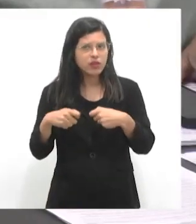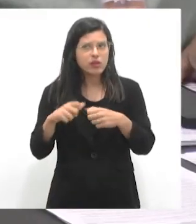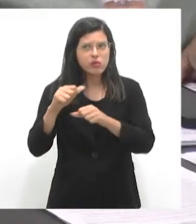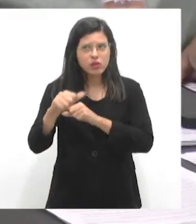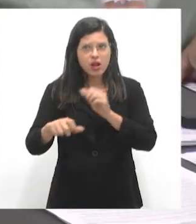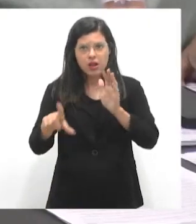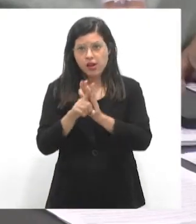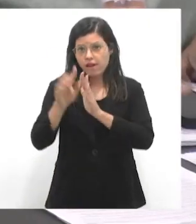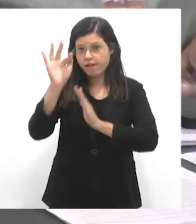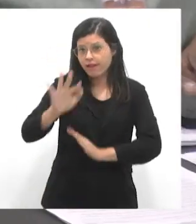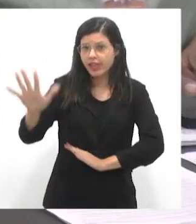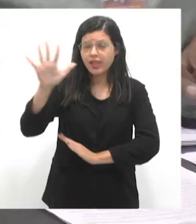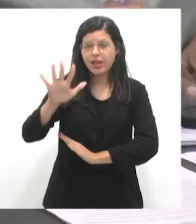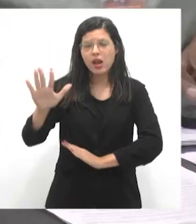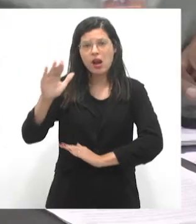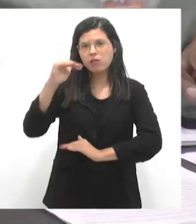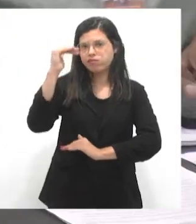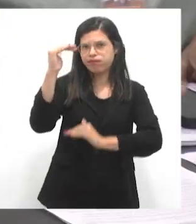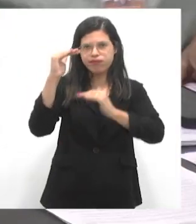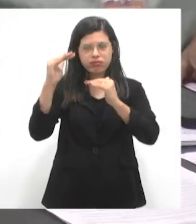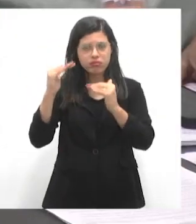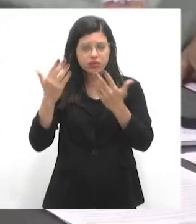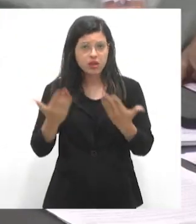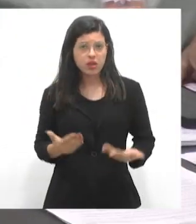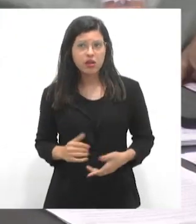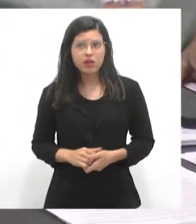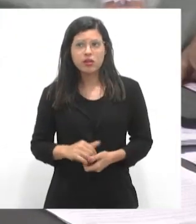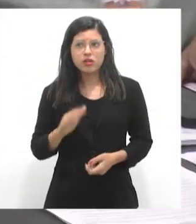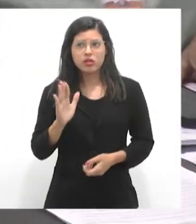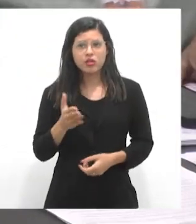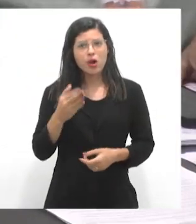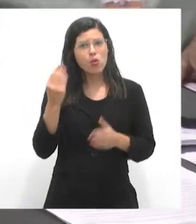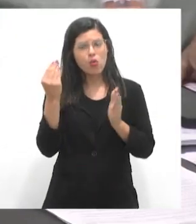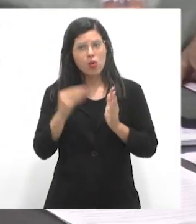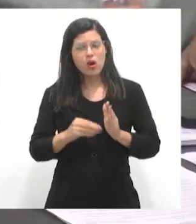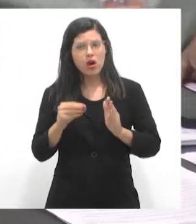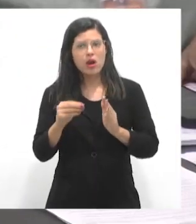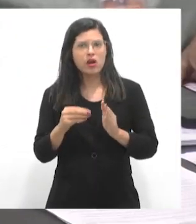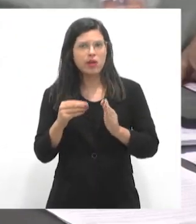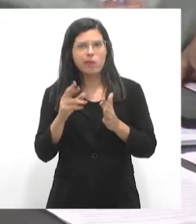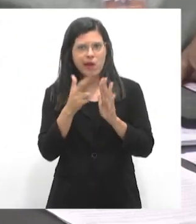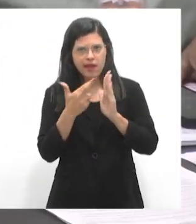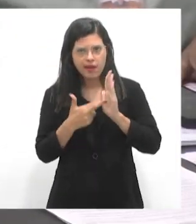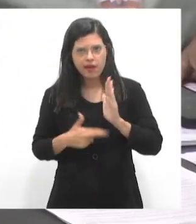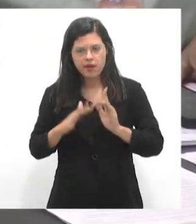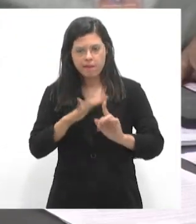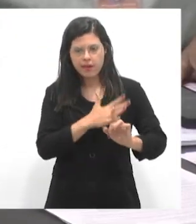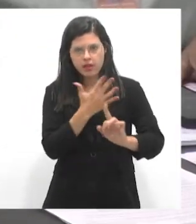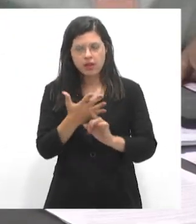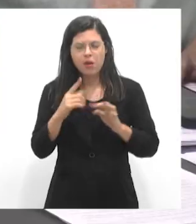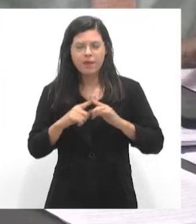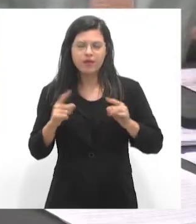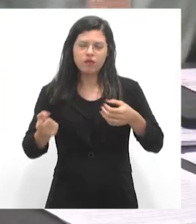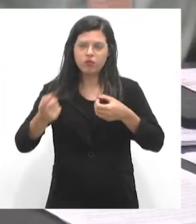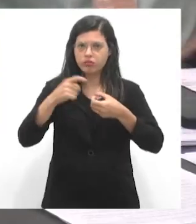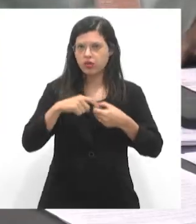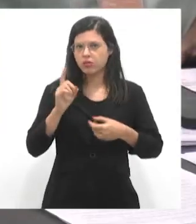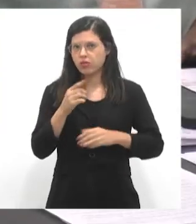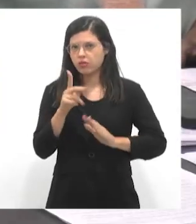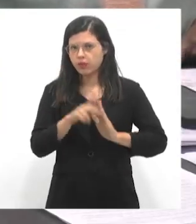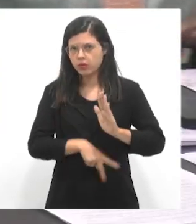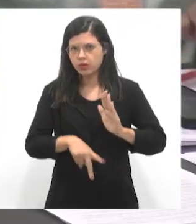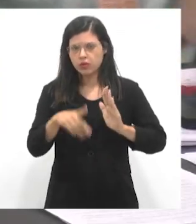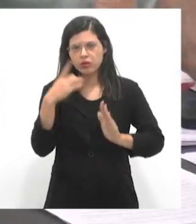cima, que parece que já se colocaram um critério ambiental. Bom, mas voltando aqui para o nosso projeto aqui, do Renato